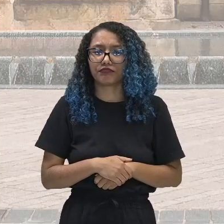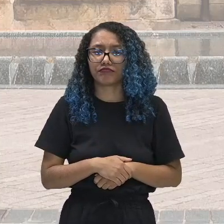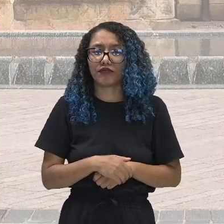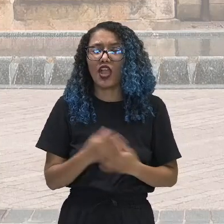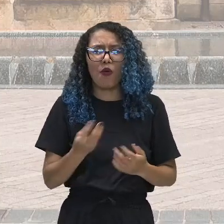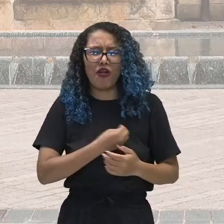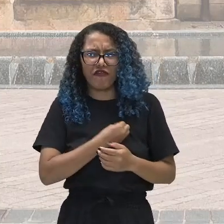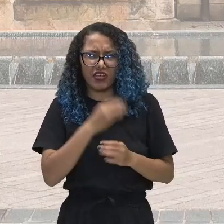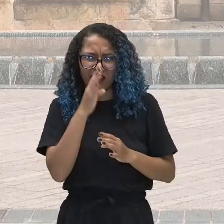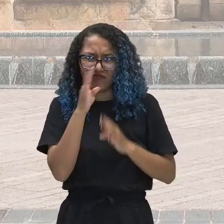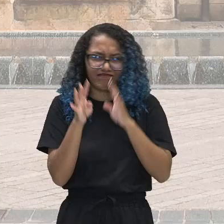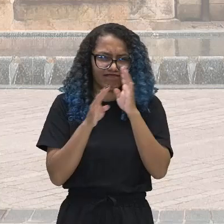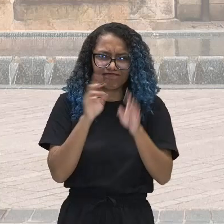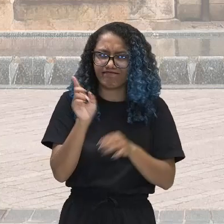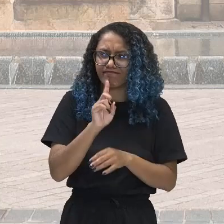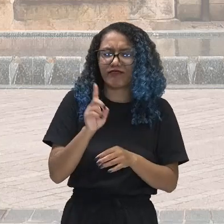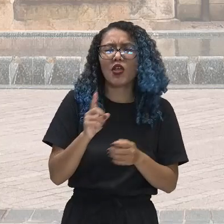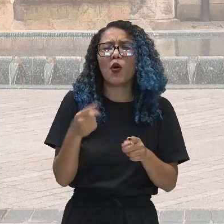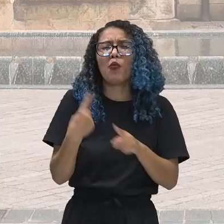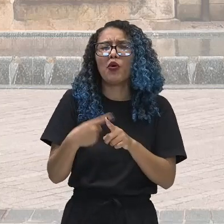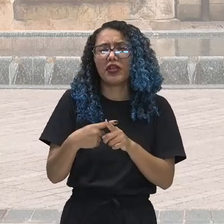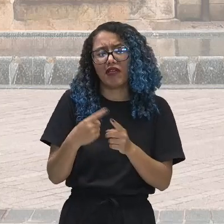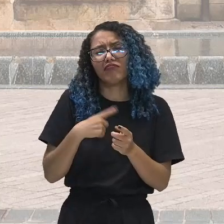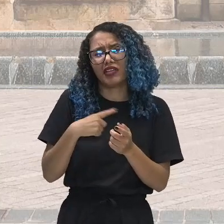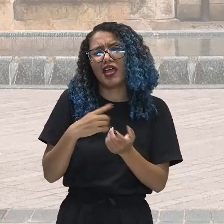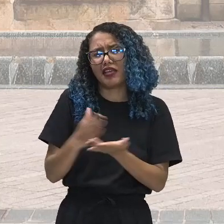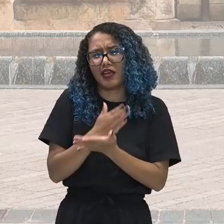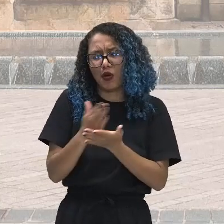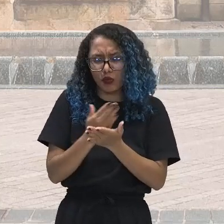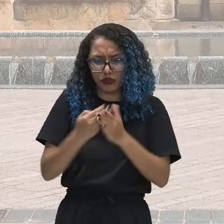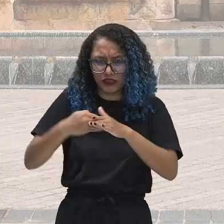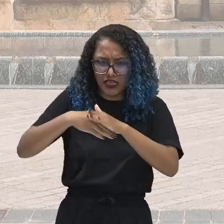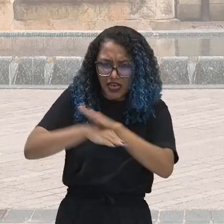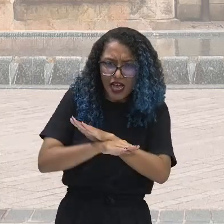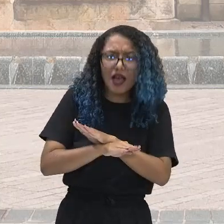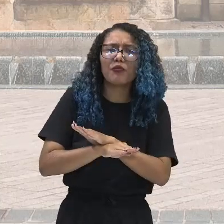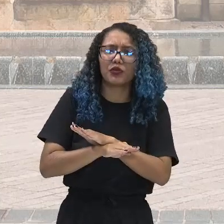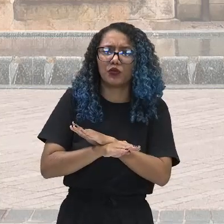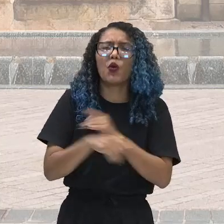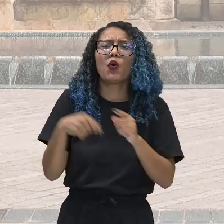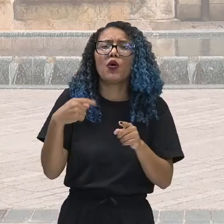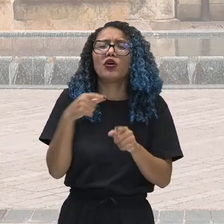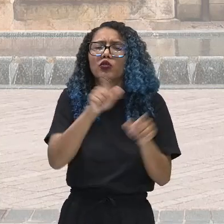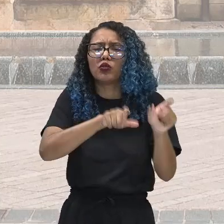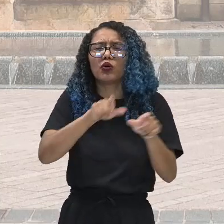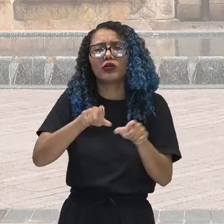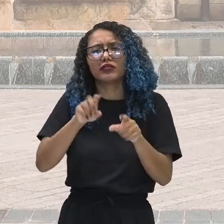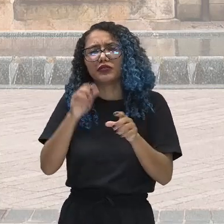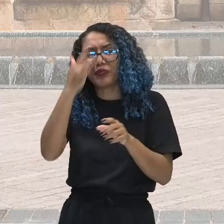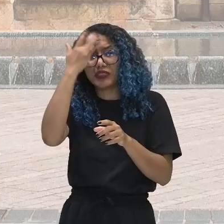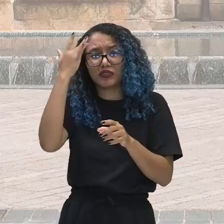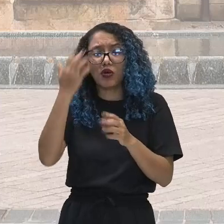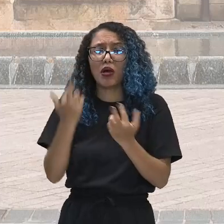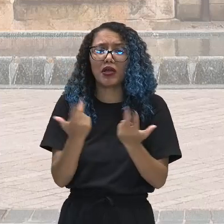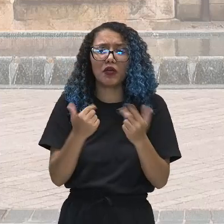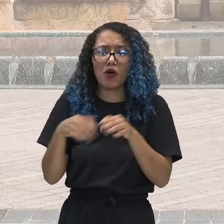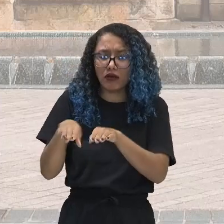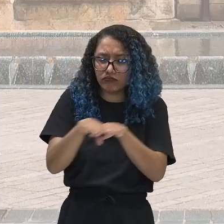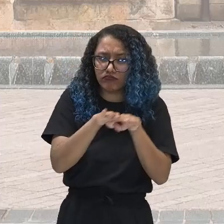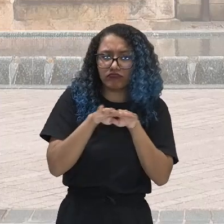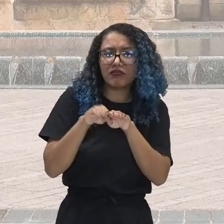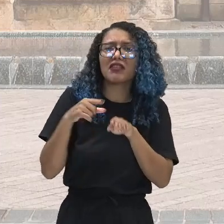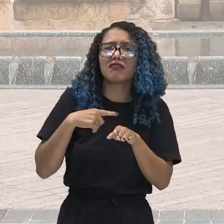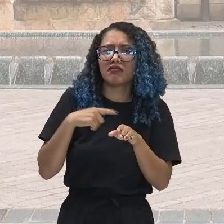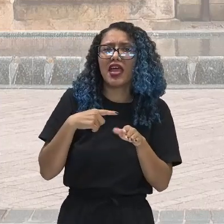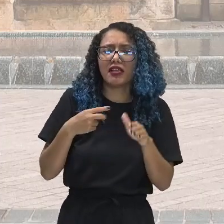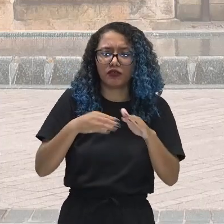pensamentos, alguns hábitos, alguns costumes que são comuns a todos que participam daquela